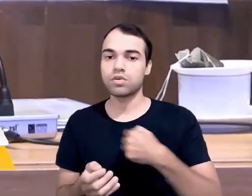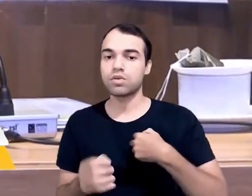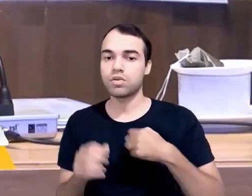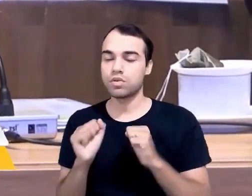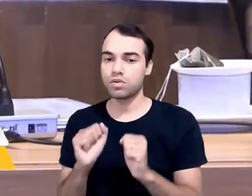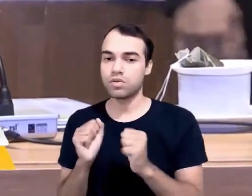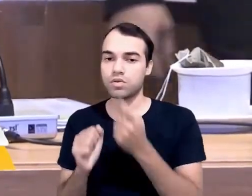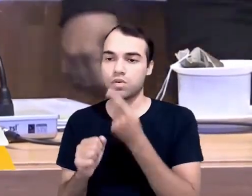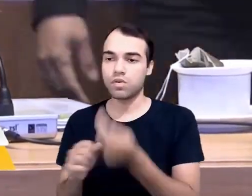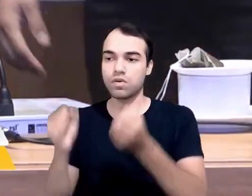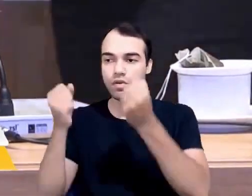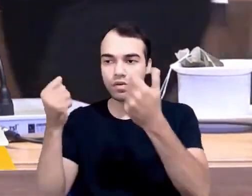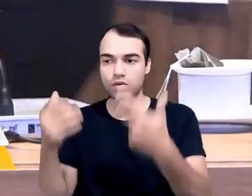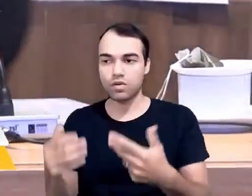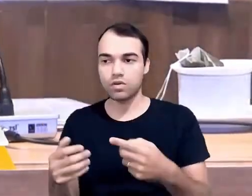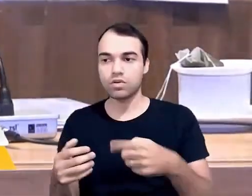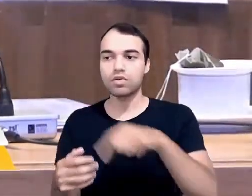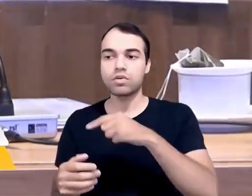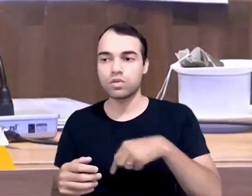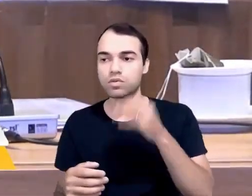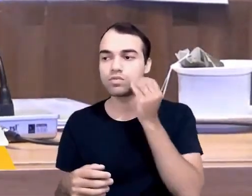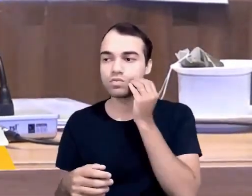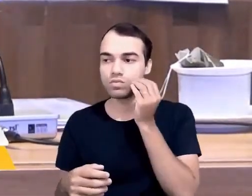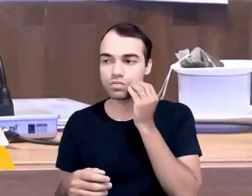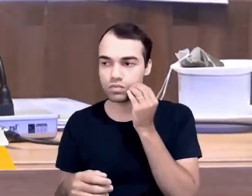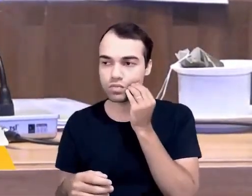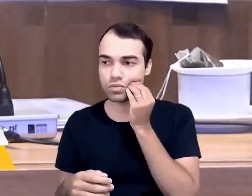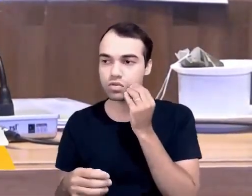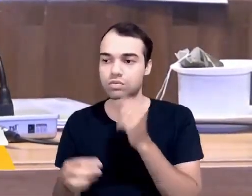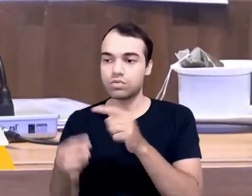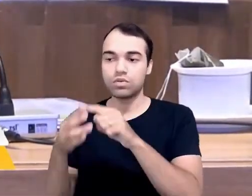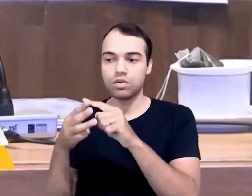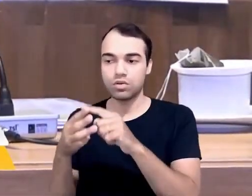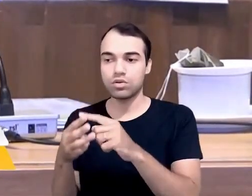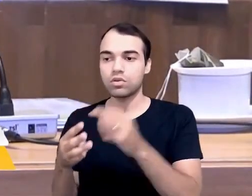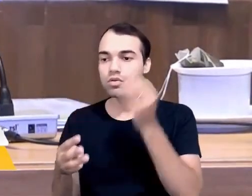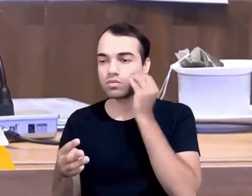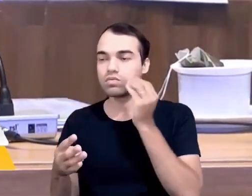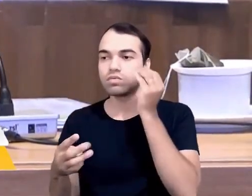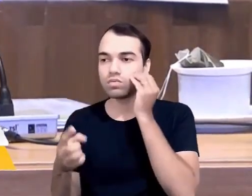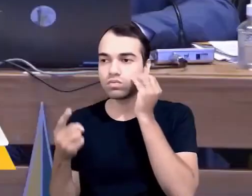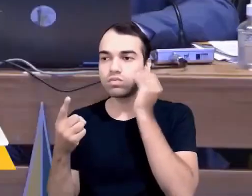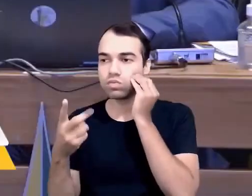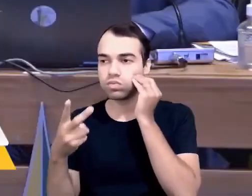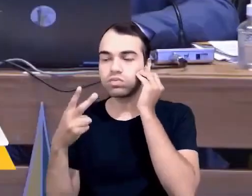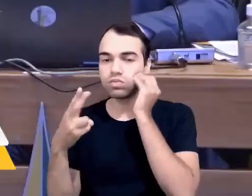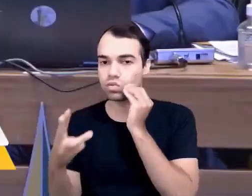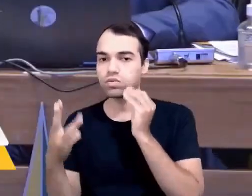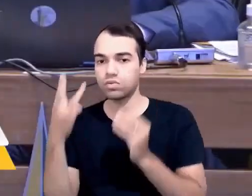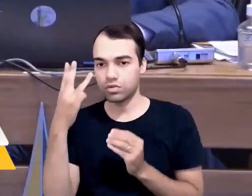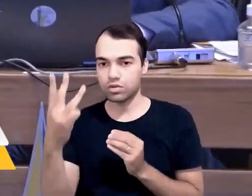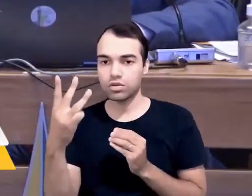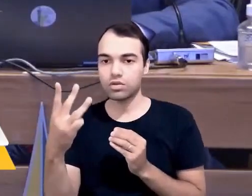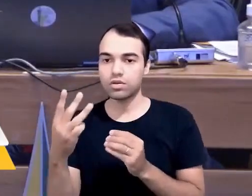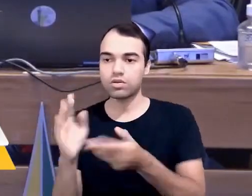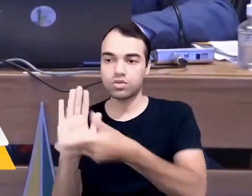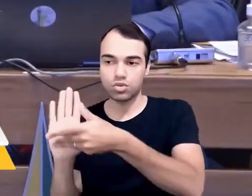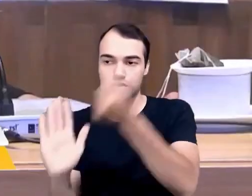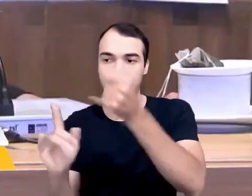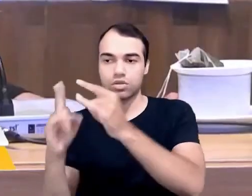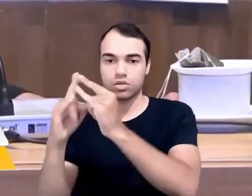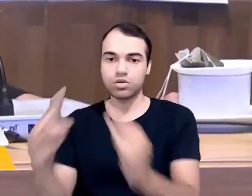três tentativas de retirada do acampamento do SMU. O Explique para a gente como é que foram essas tentativas e por que que não se concretizou.